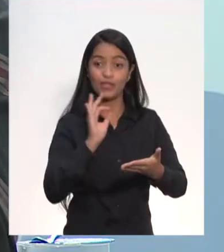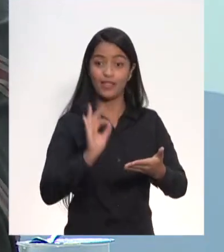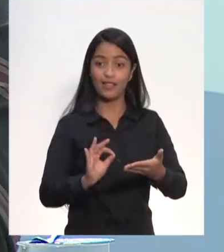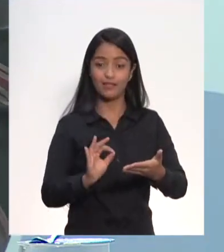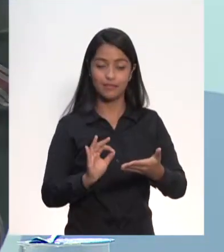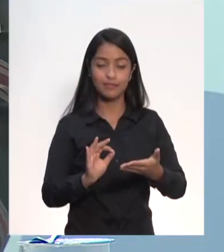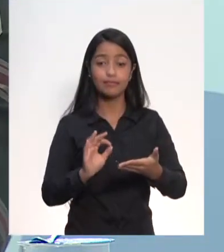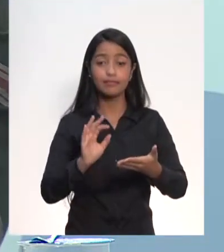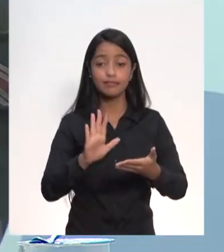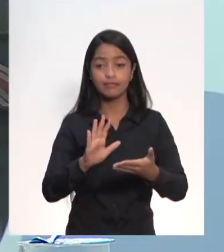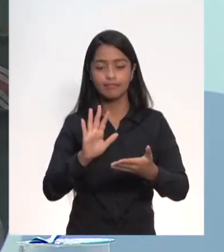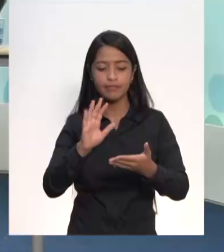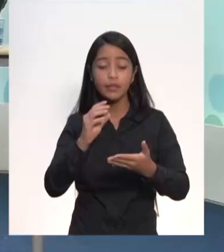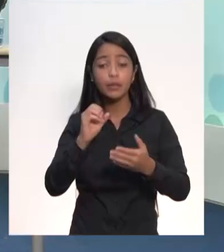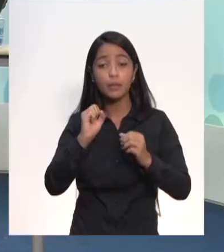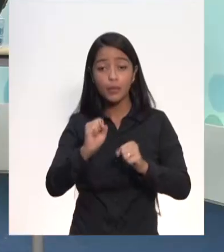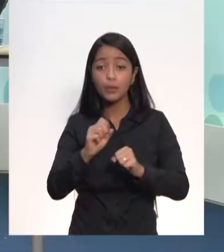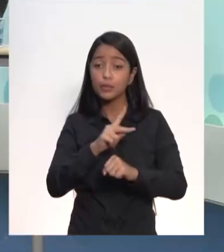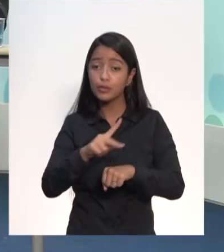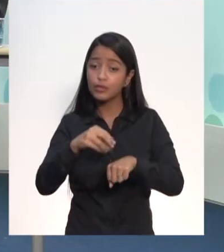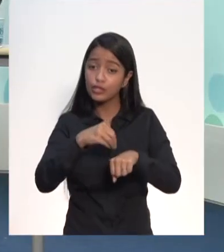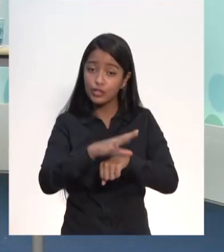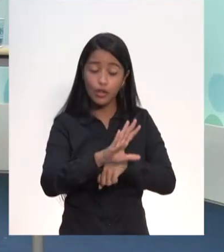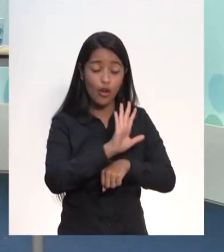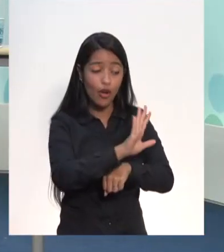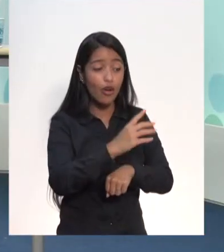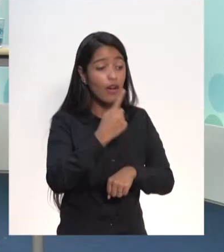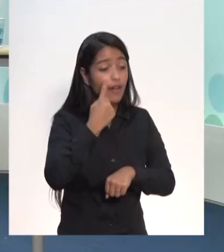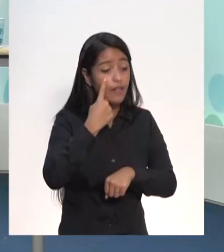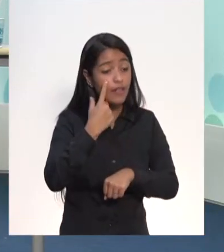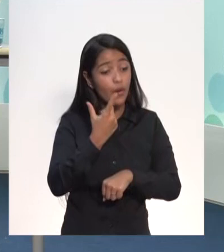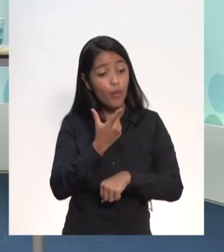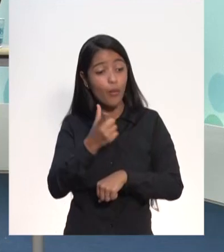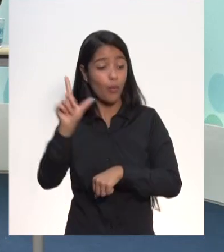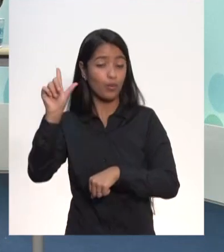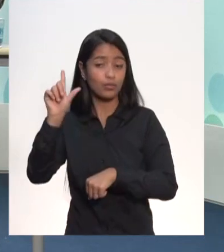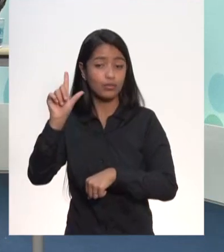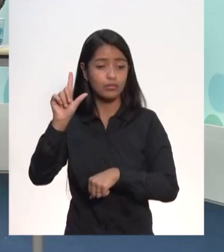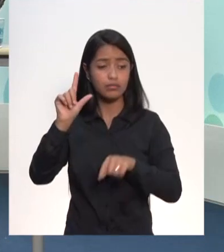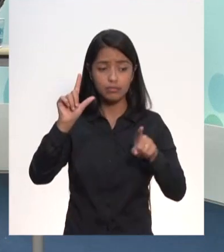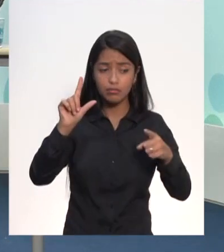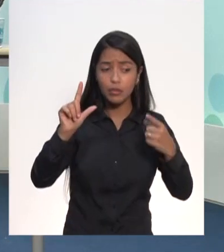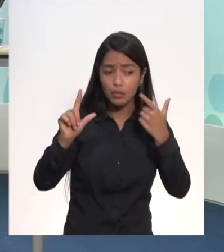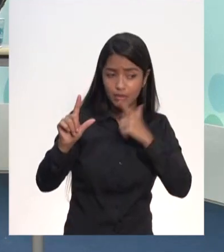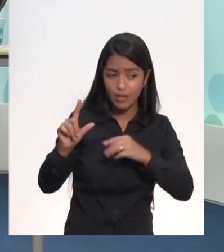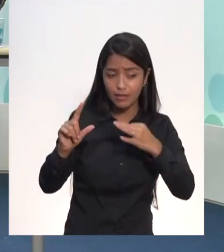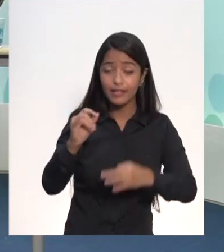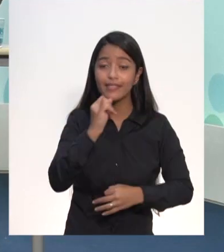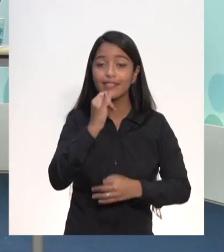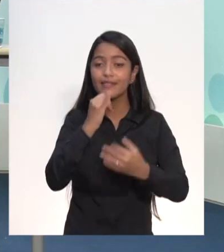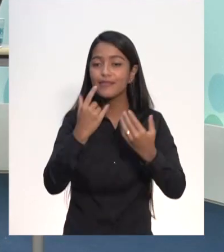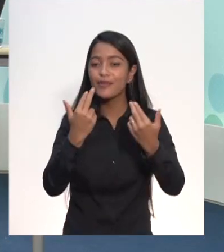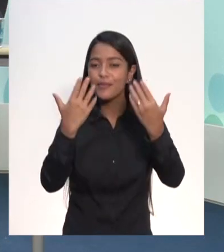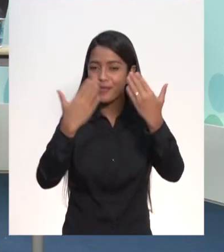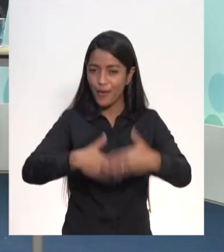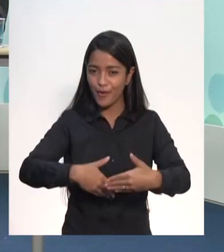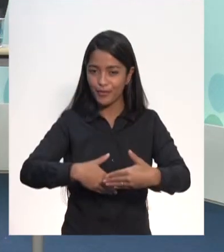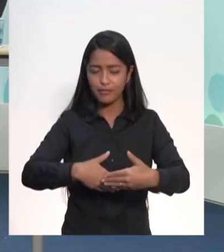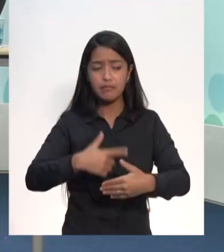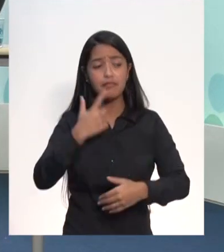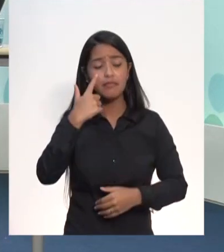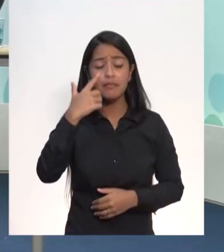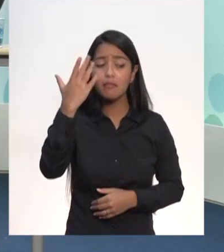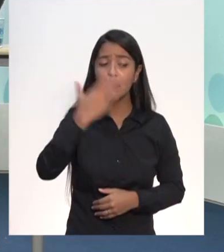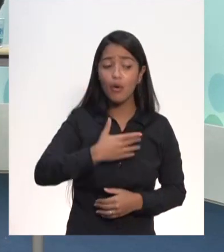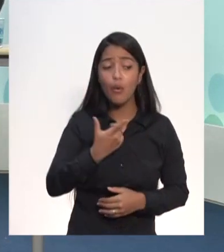Vamos verificar se isso daqui dá certo para outras situações? tipo uma prova, né? Vamos provar se isso daqui dá